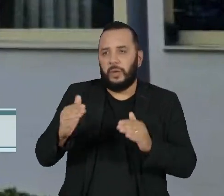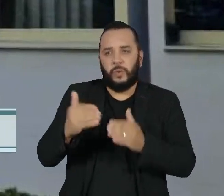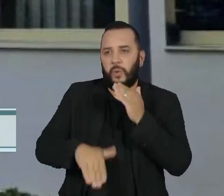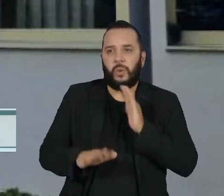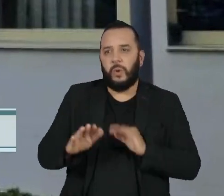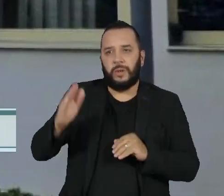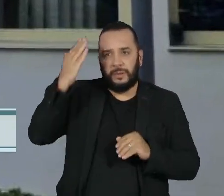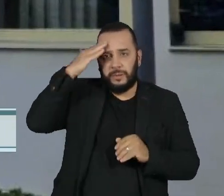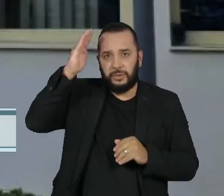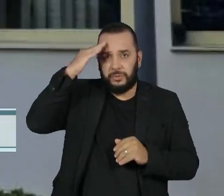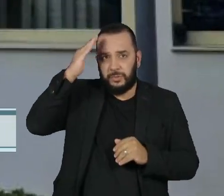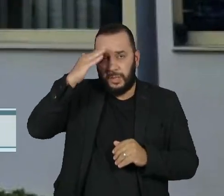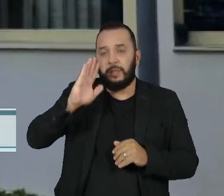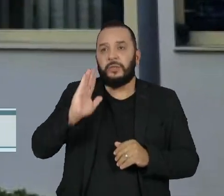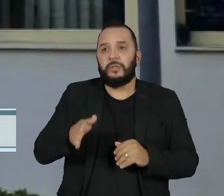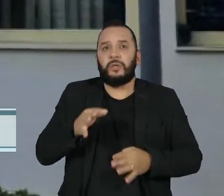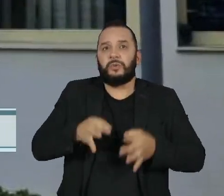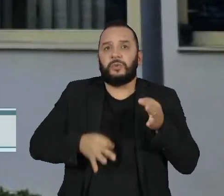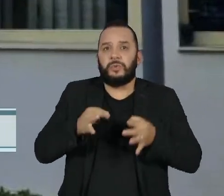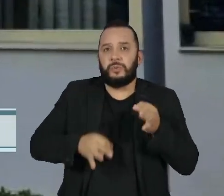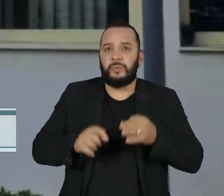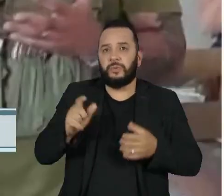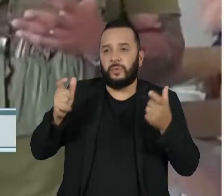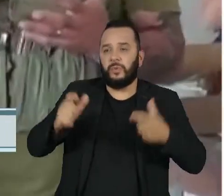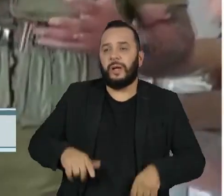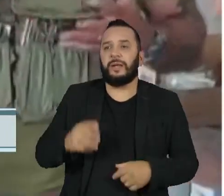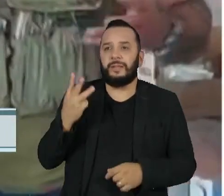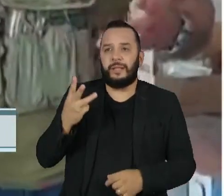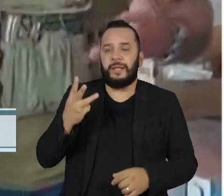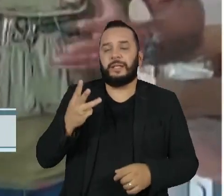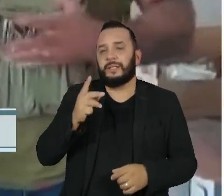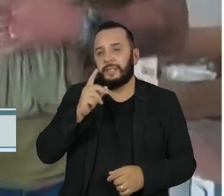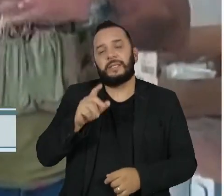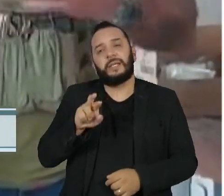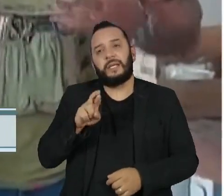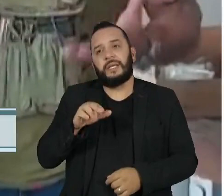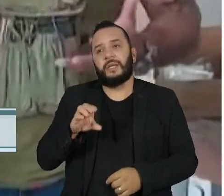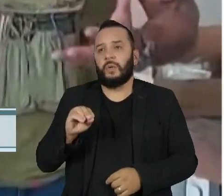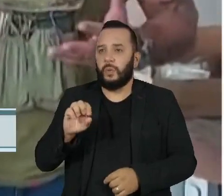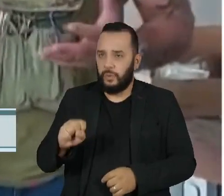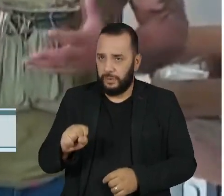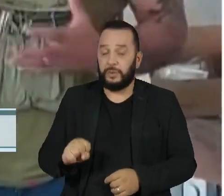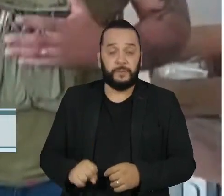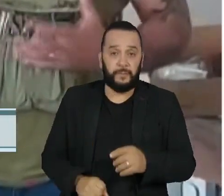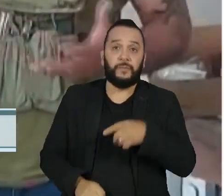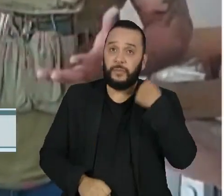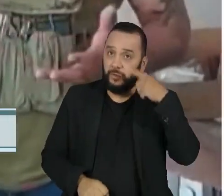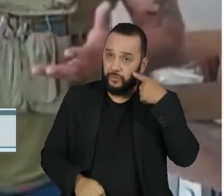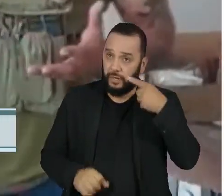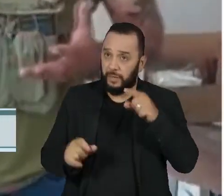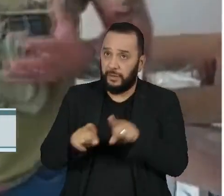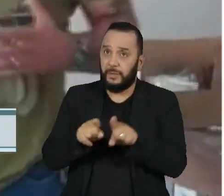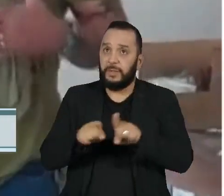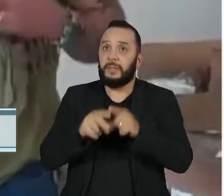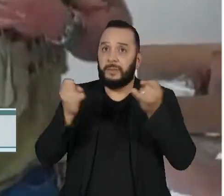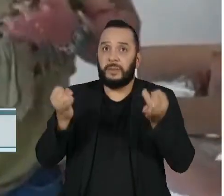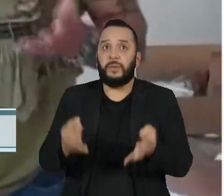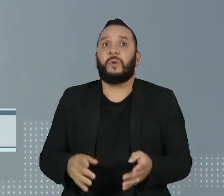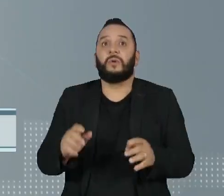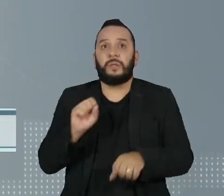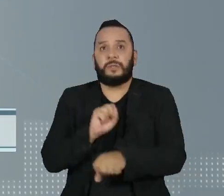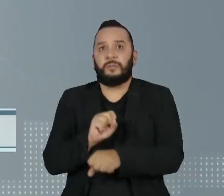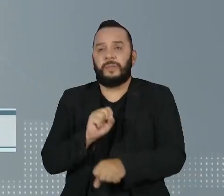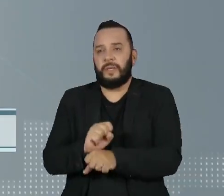do entendimento da Primeira Vara Federal de Três Rios os advogados de Roberto Jefferson também disseram que vão aguardar